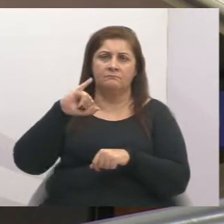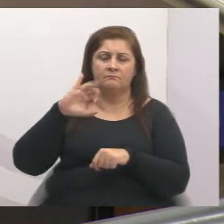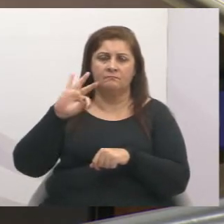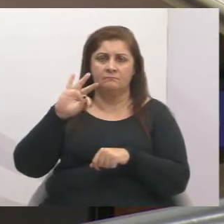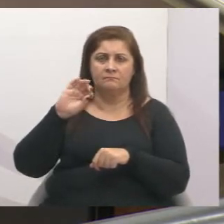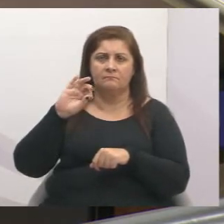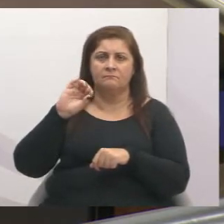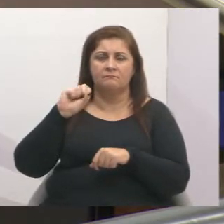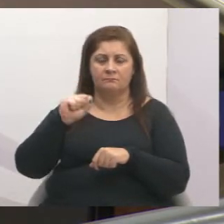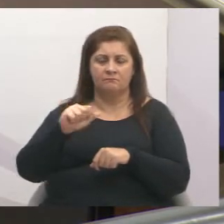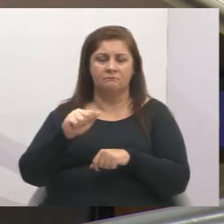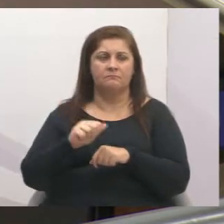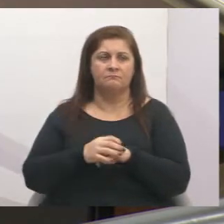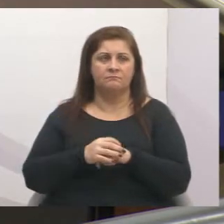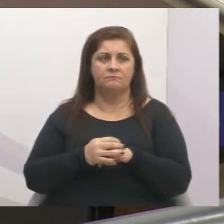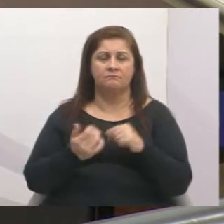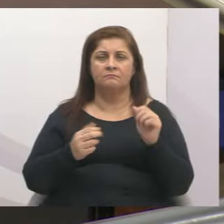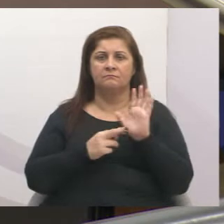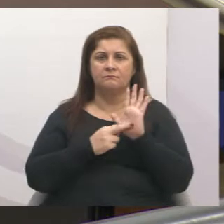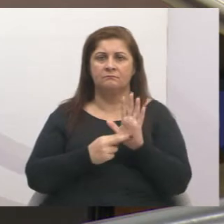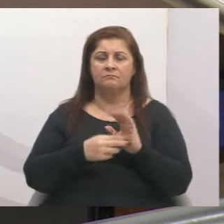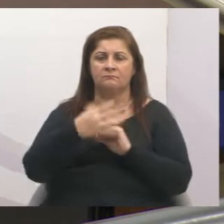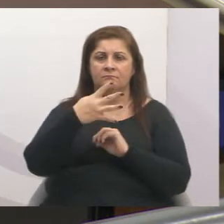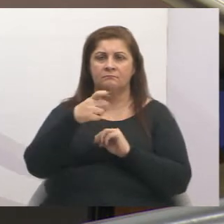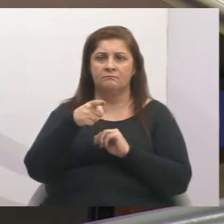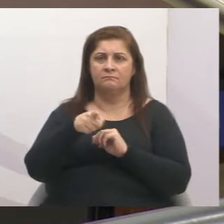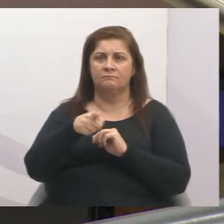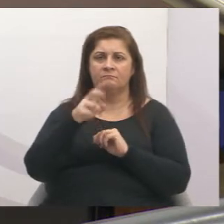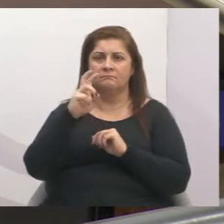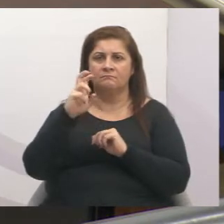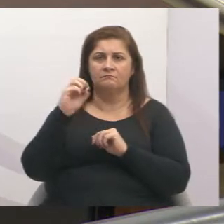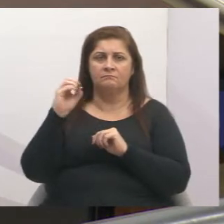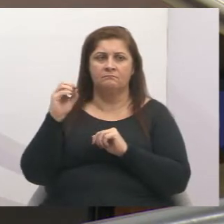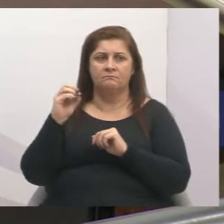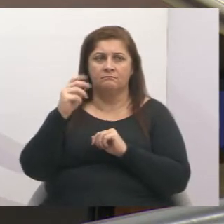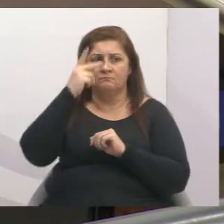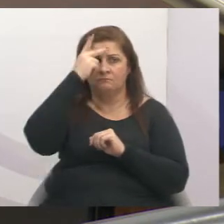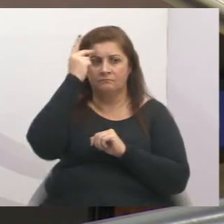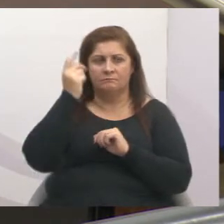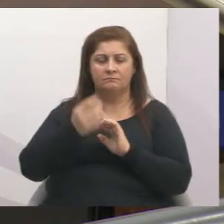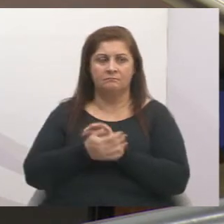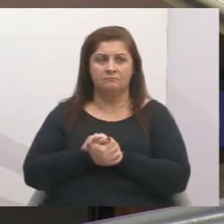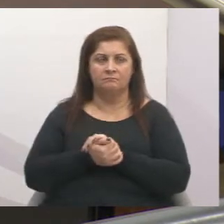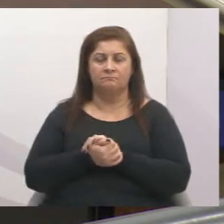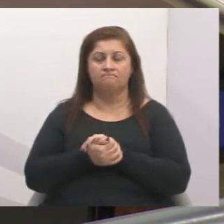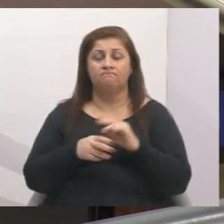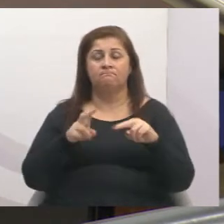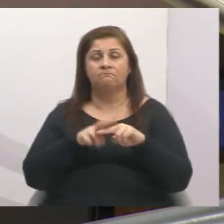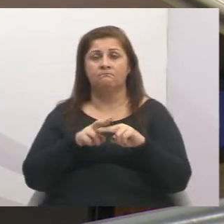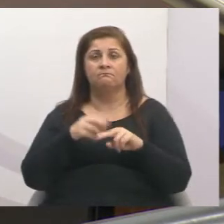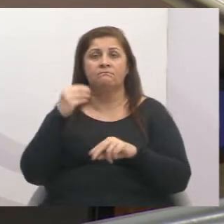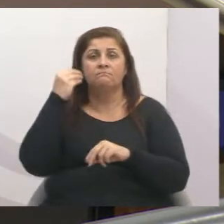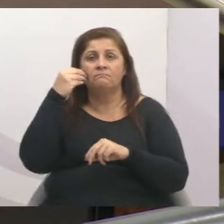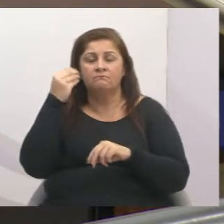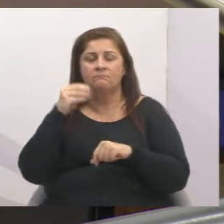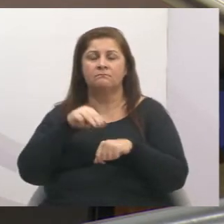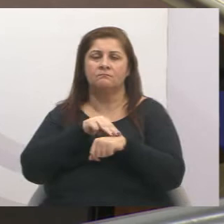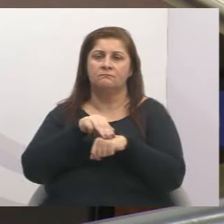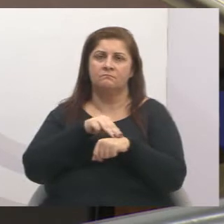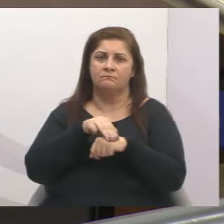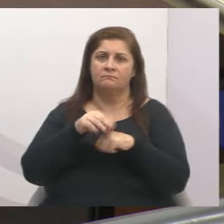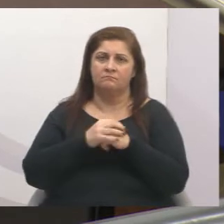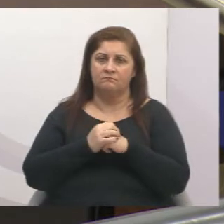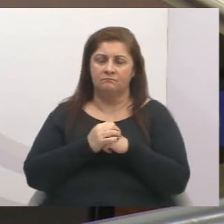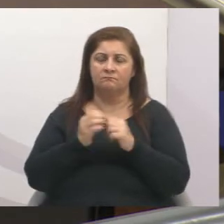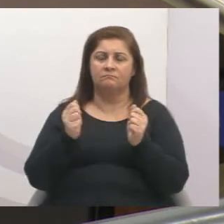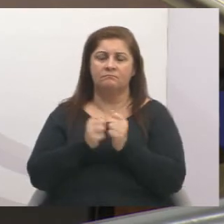entidade, representante de 4.500 trabalhadores, a gente sentou e procurou diálogo aqui com essa casa,